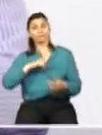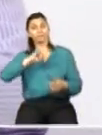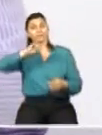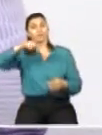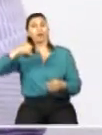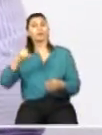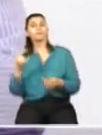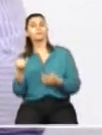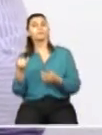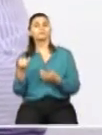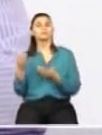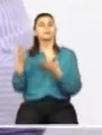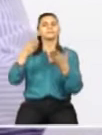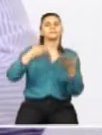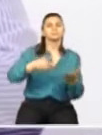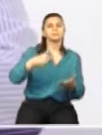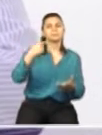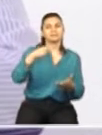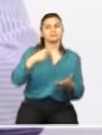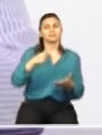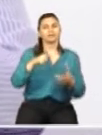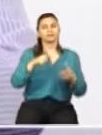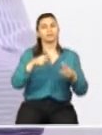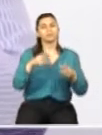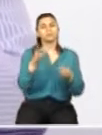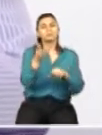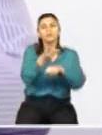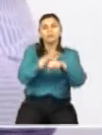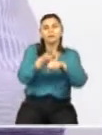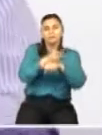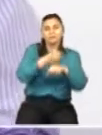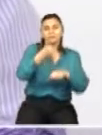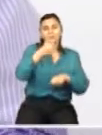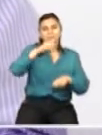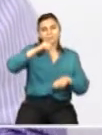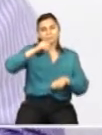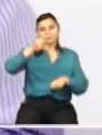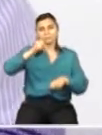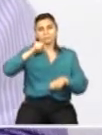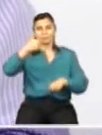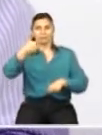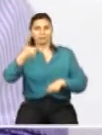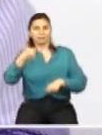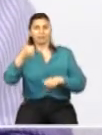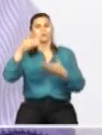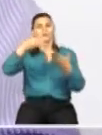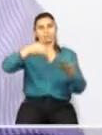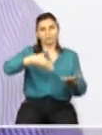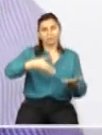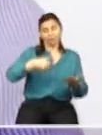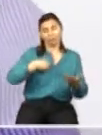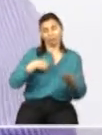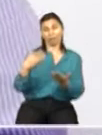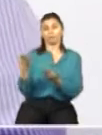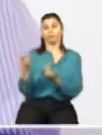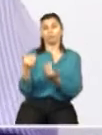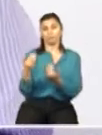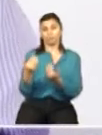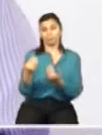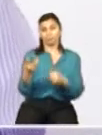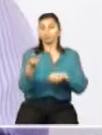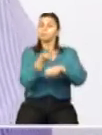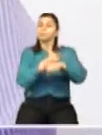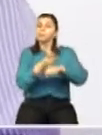num espaço aqui em Sete Lagoas. Em 81, chegava aqui em Sete Lagoas o jovem em busca